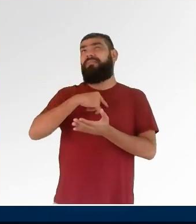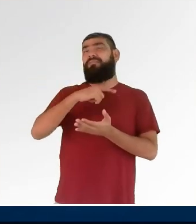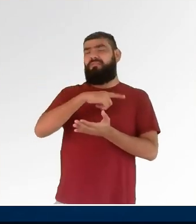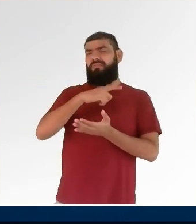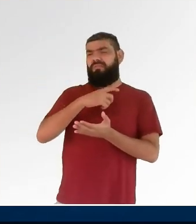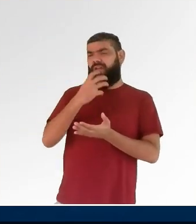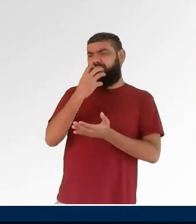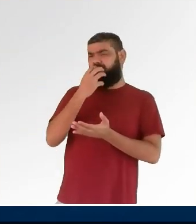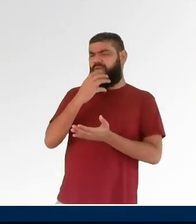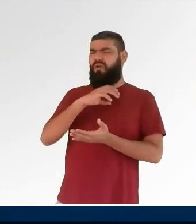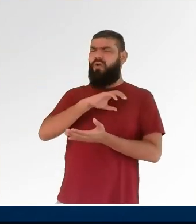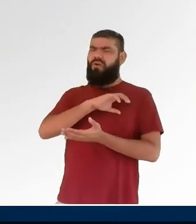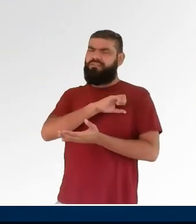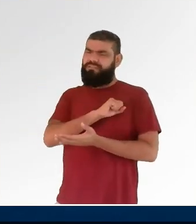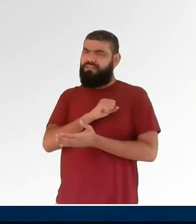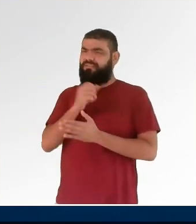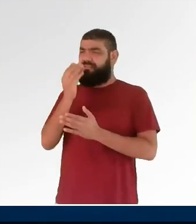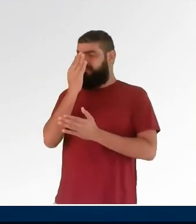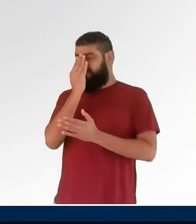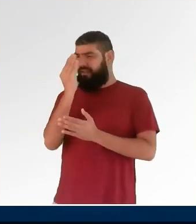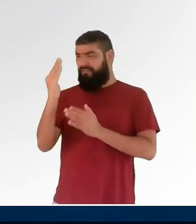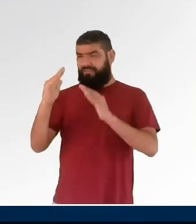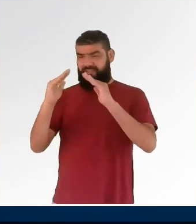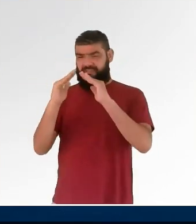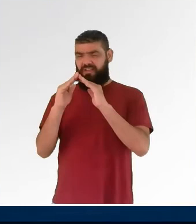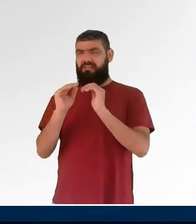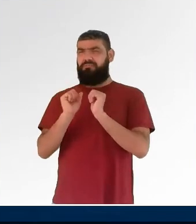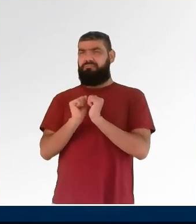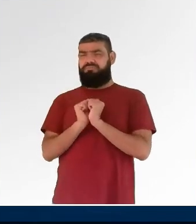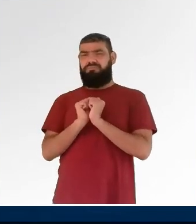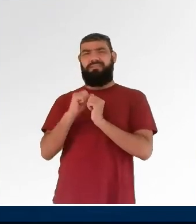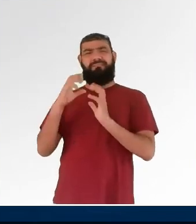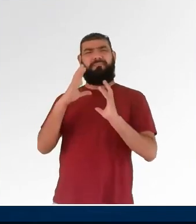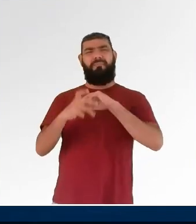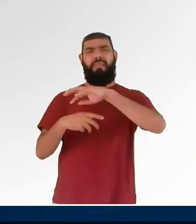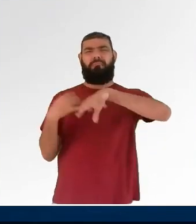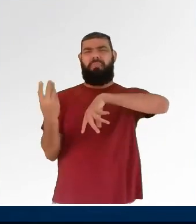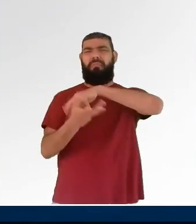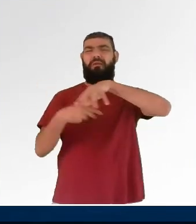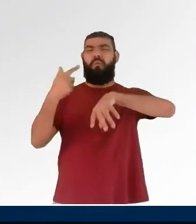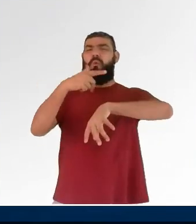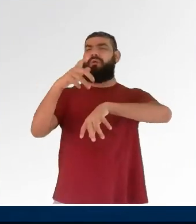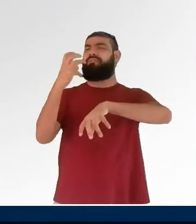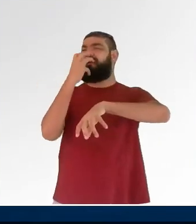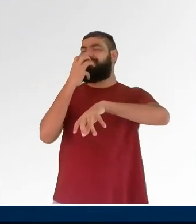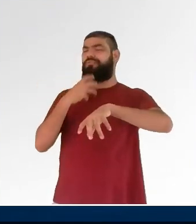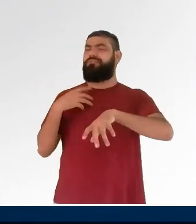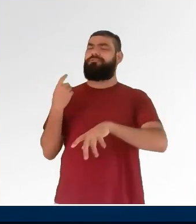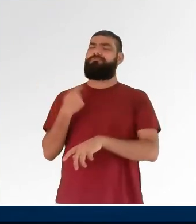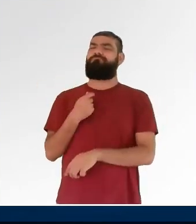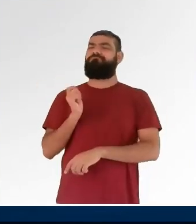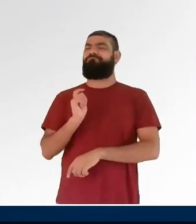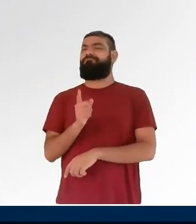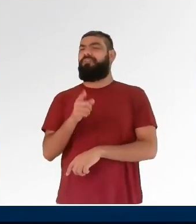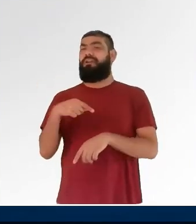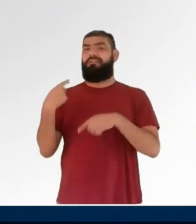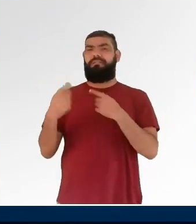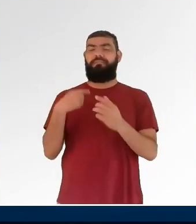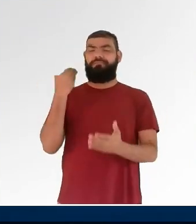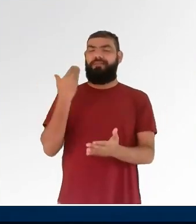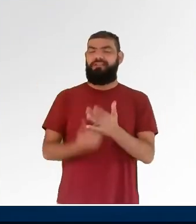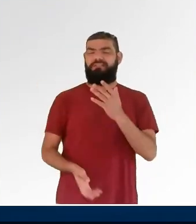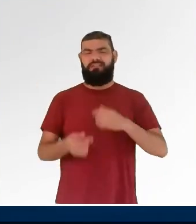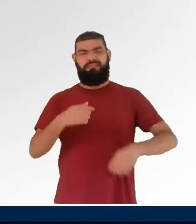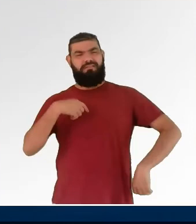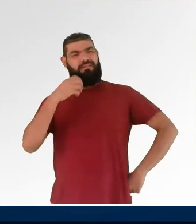ficar na frente de casa comigo e se envolvia em briga com outros cachorros, e eu, depois o meu cachorro perdia a briga, e eu dizia, muito